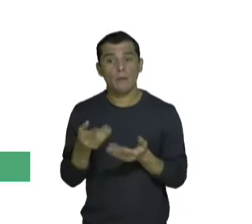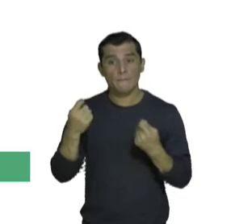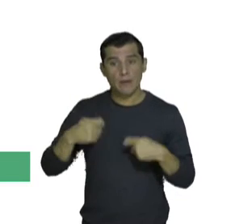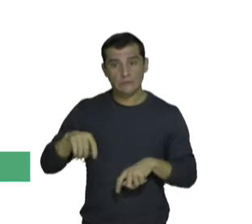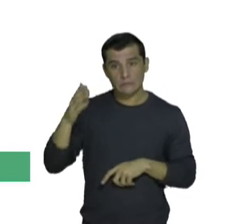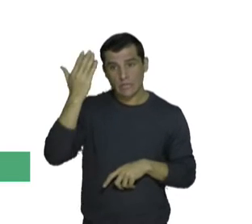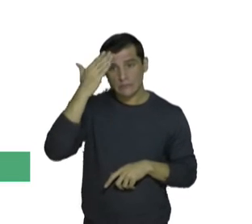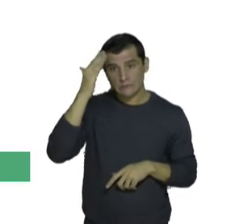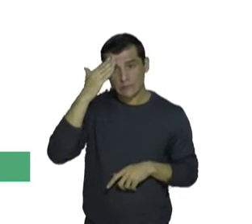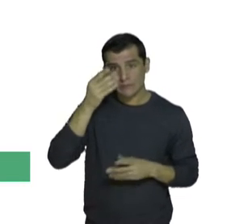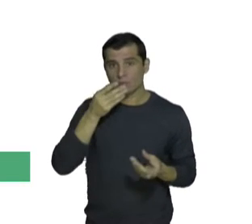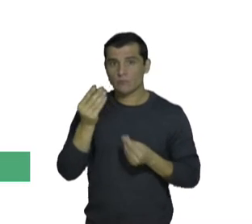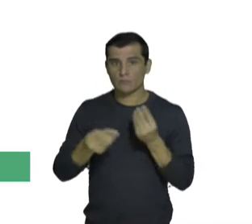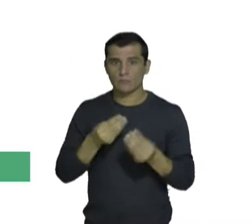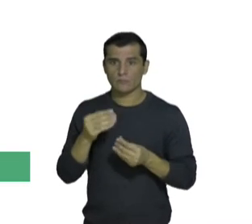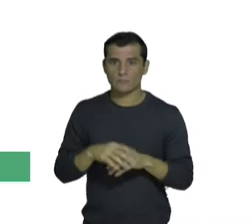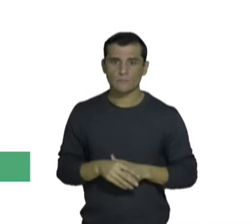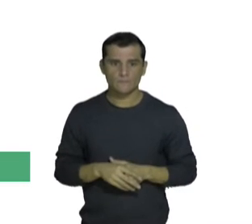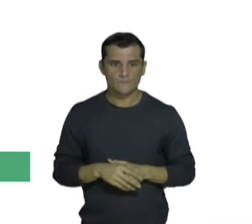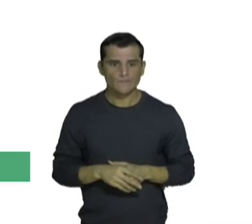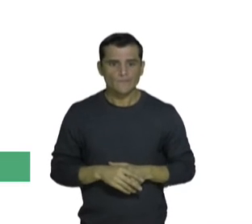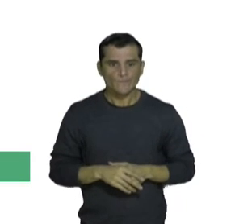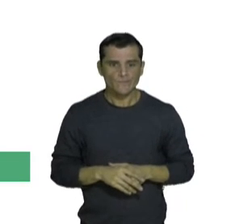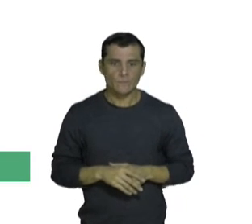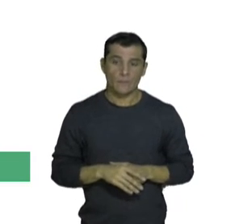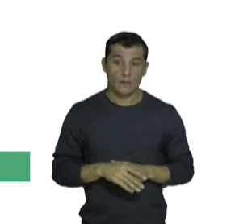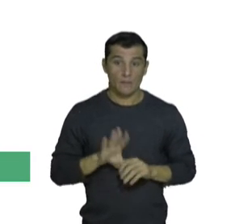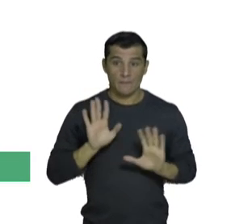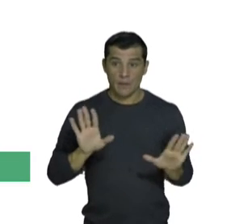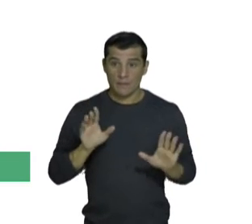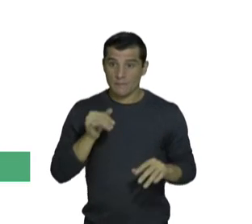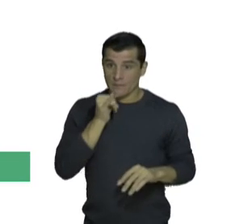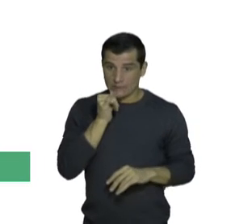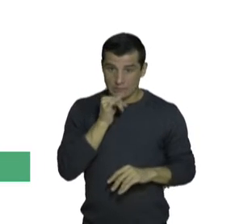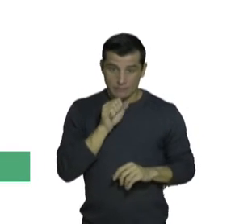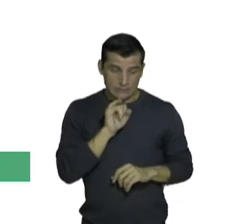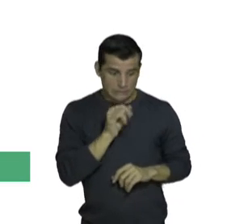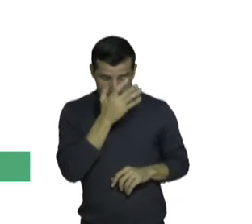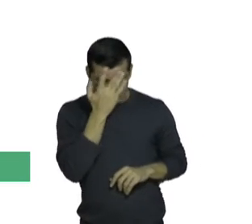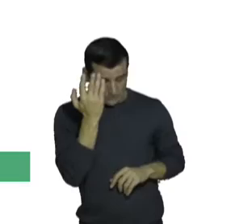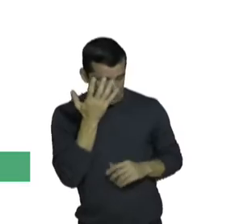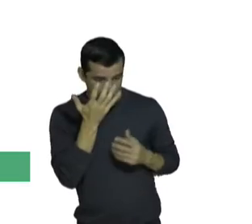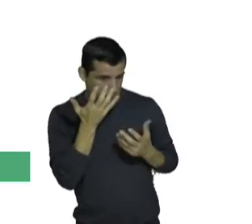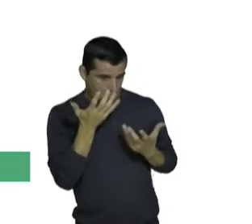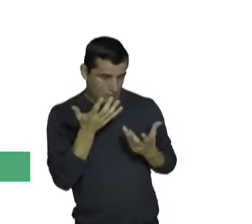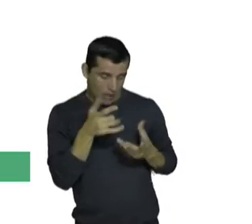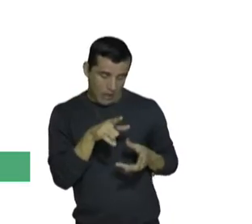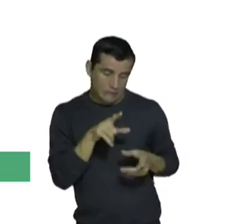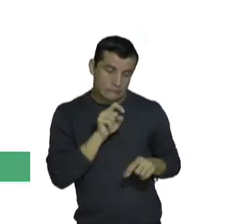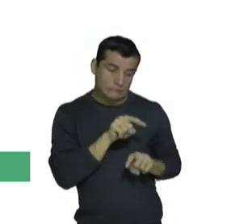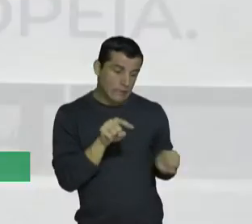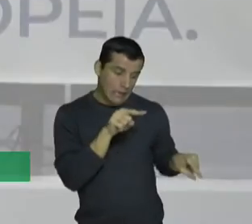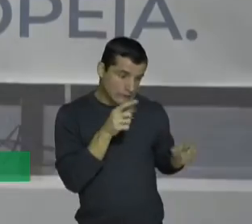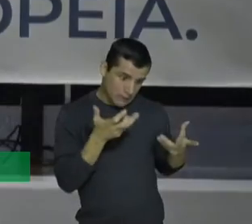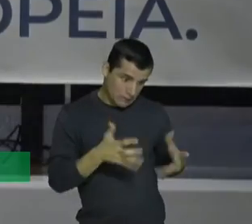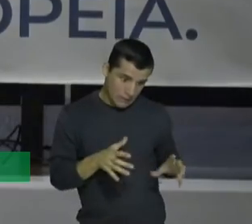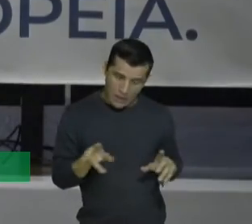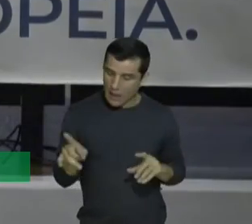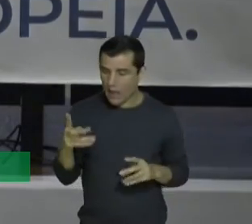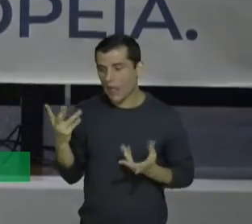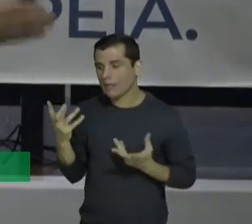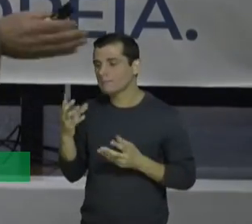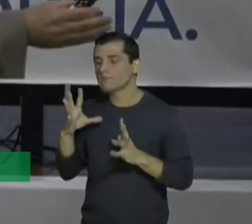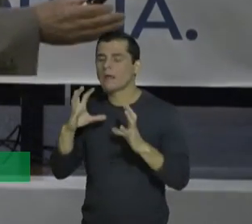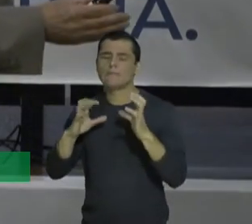gente Quando um não quer dois não brigam e quando você quer fazer negócios